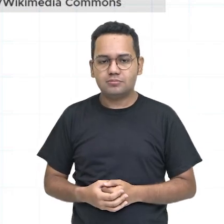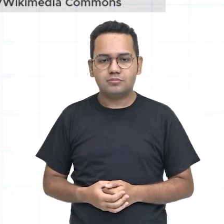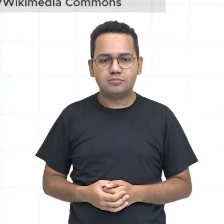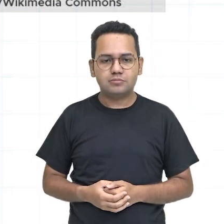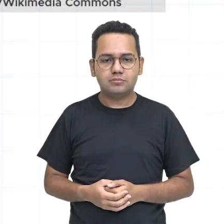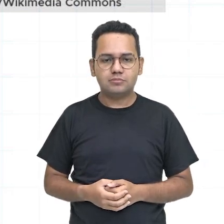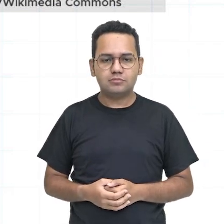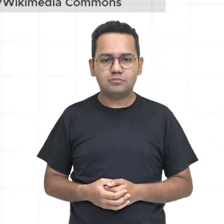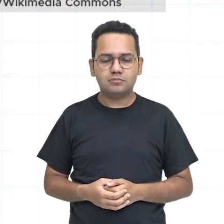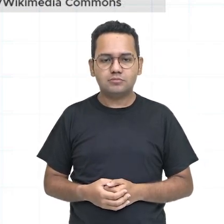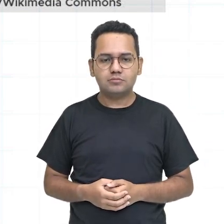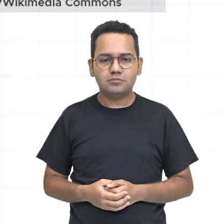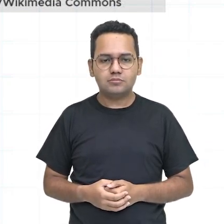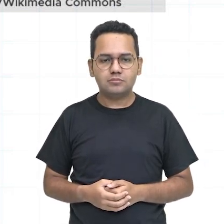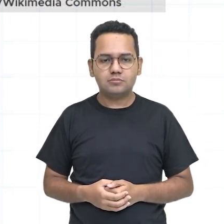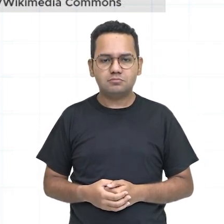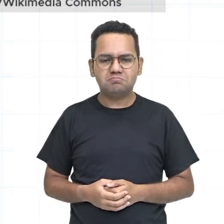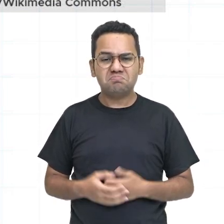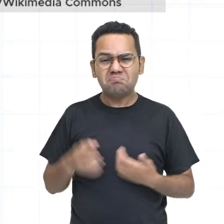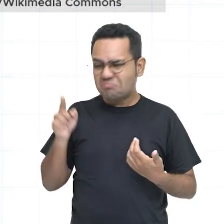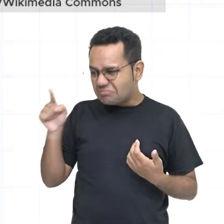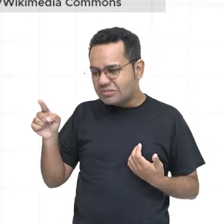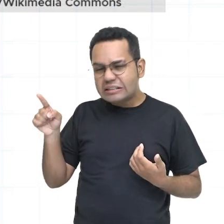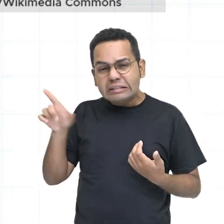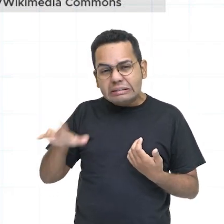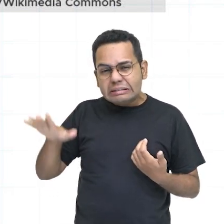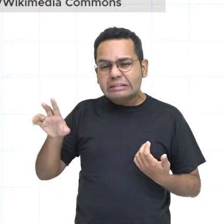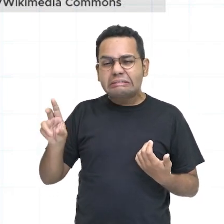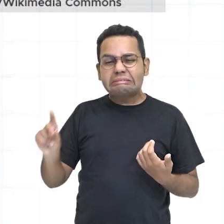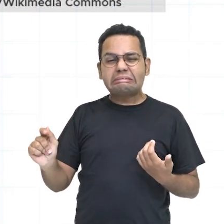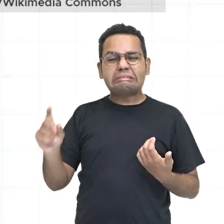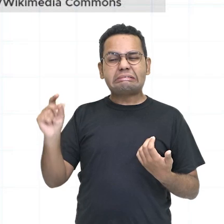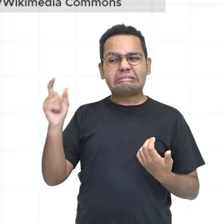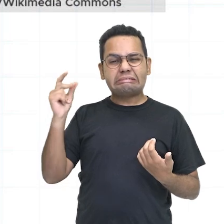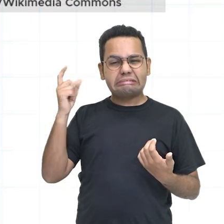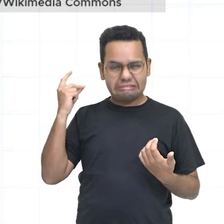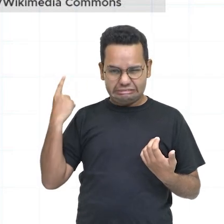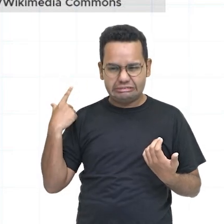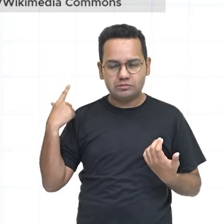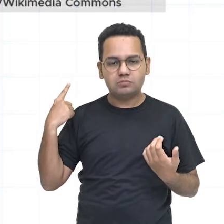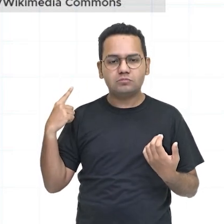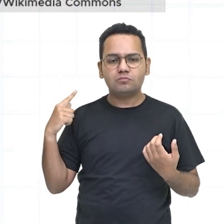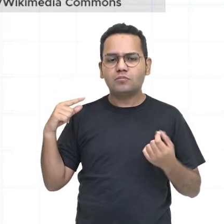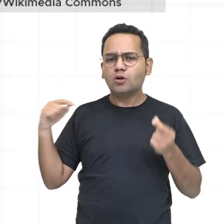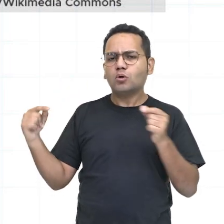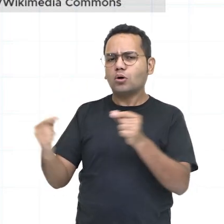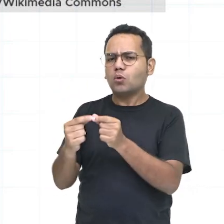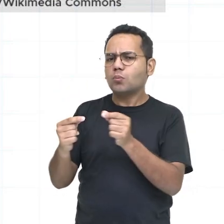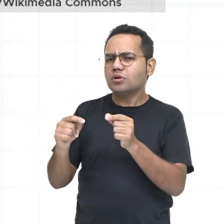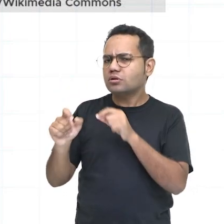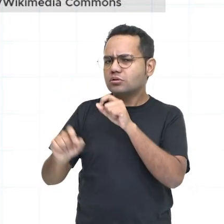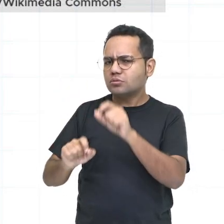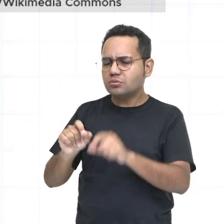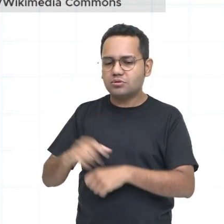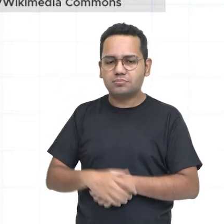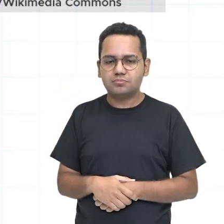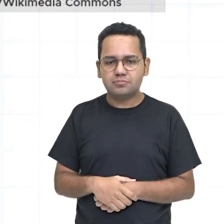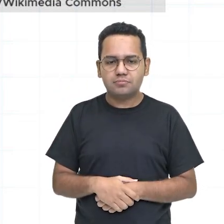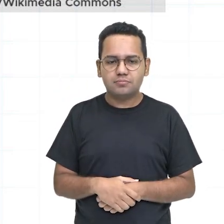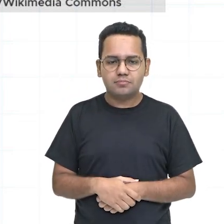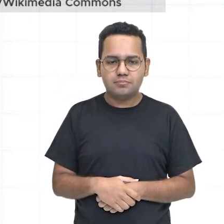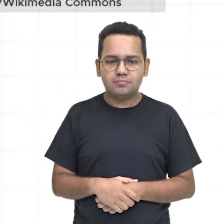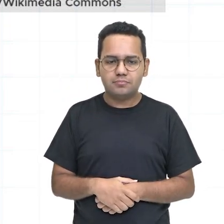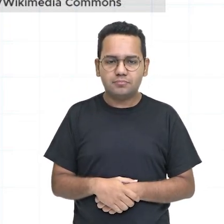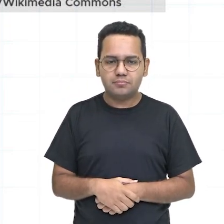que é uma imagem antiga, né? É uma imagem que está retratando algo antigo. Então,